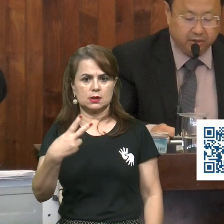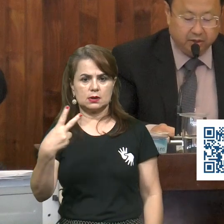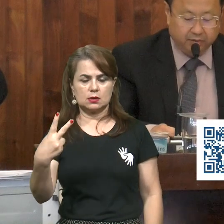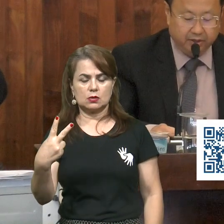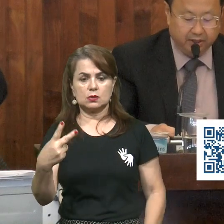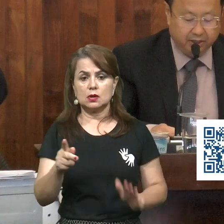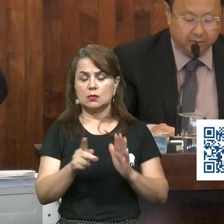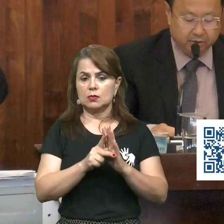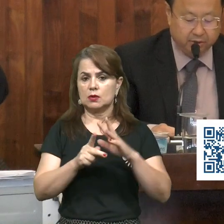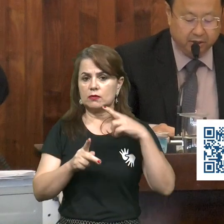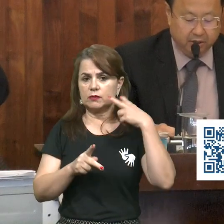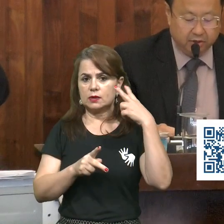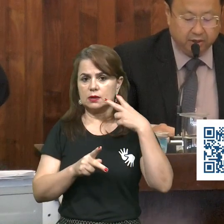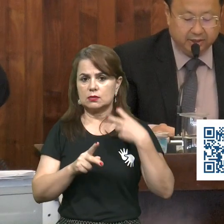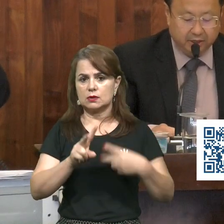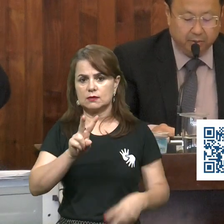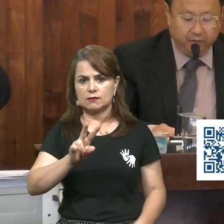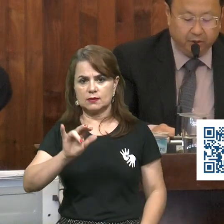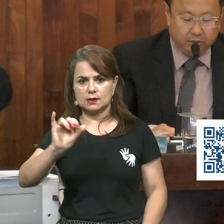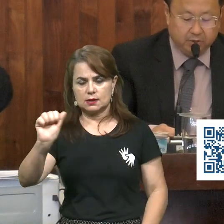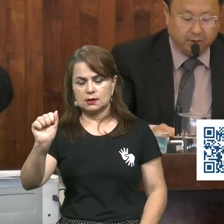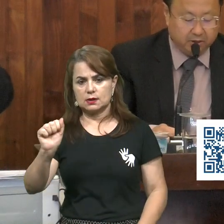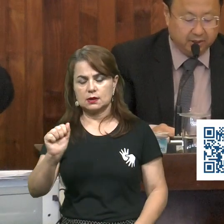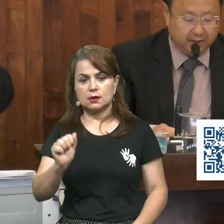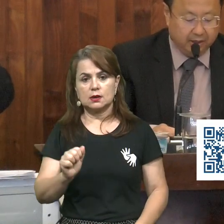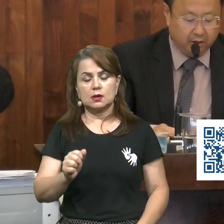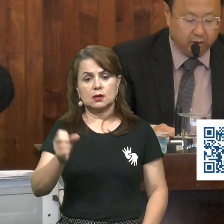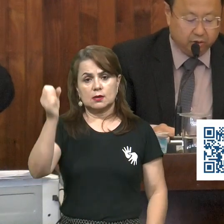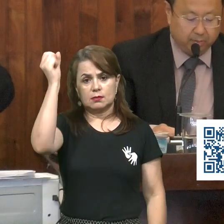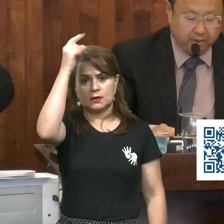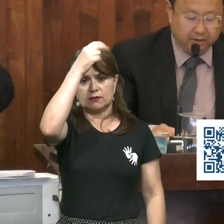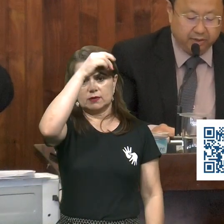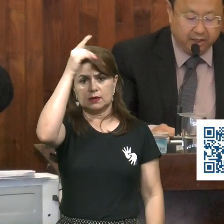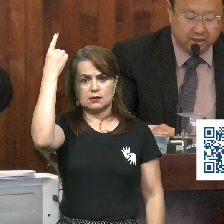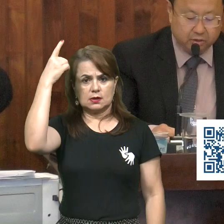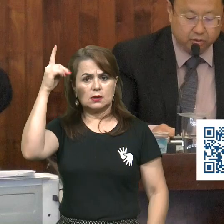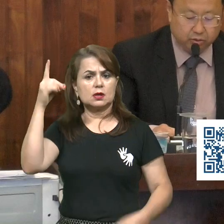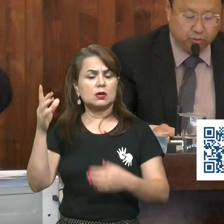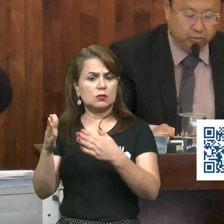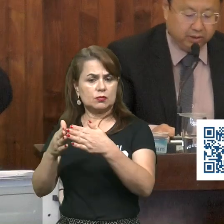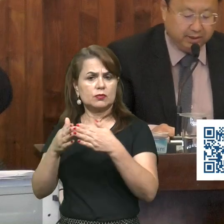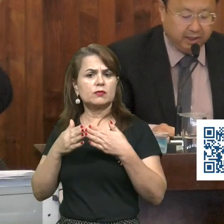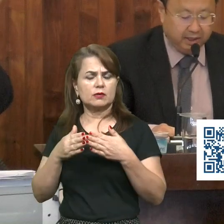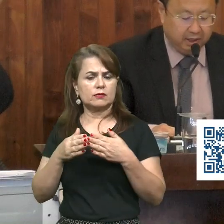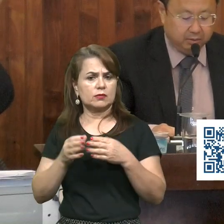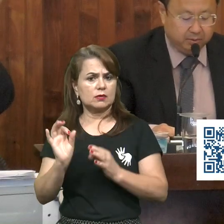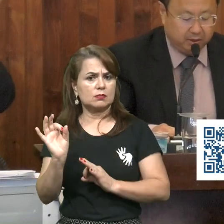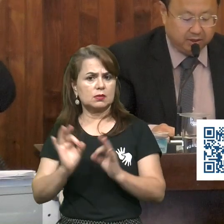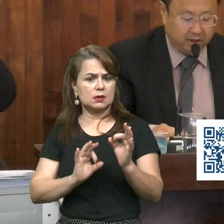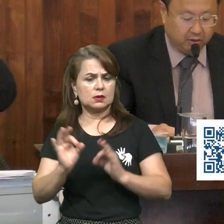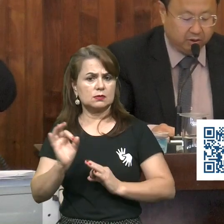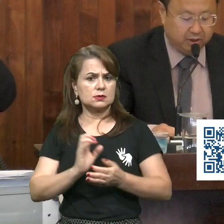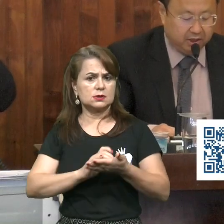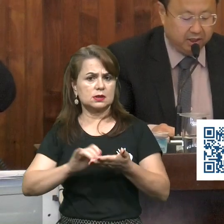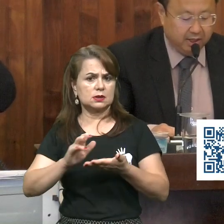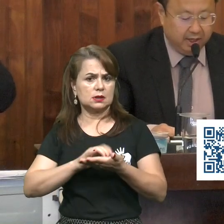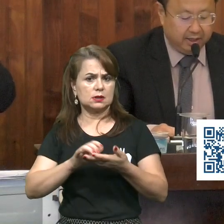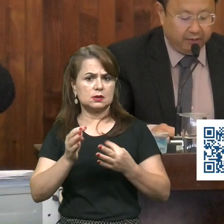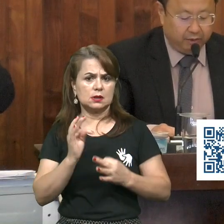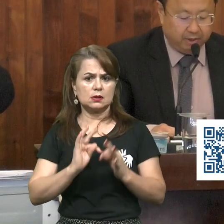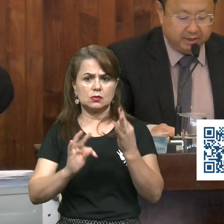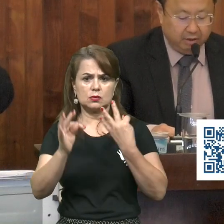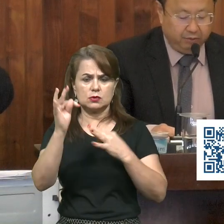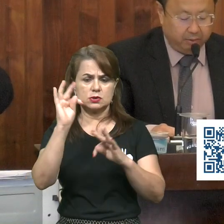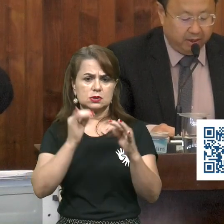1842/2023, da vereadora Vânia Ramos, solicitando ao prefeito municipal, senhor Daniel Alonso, após envidar estudos juntos à Secretaria Municipal de Tecnologia